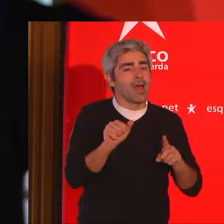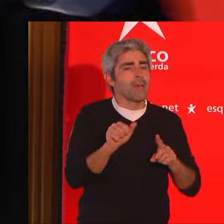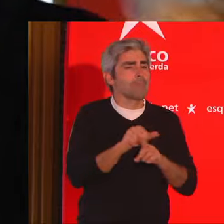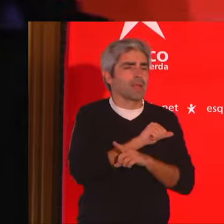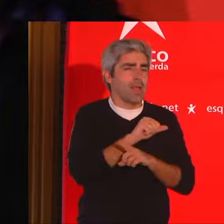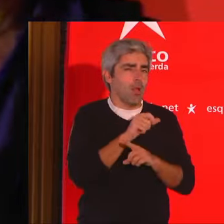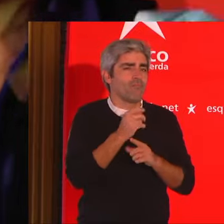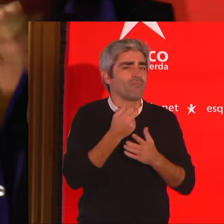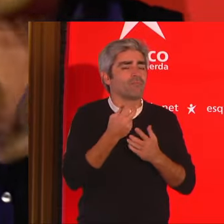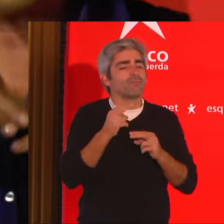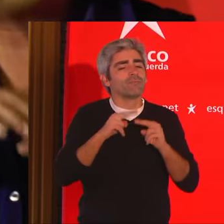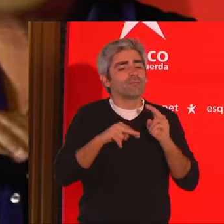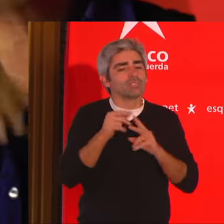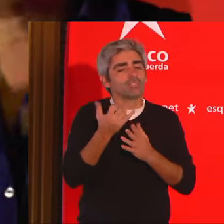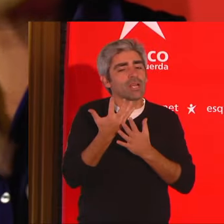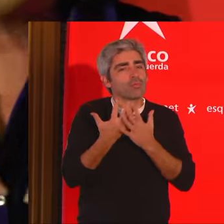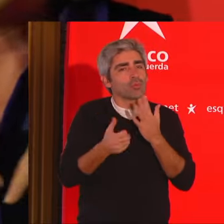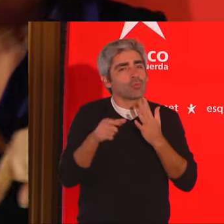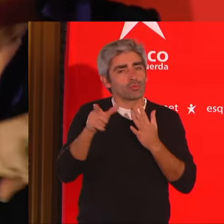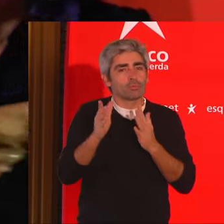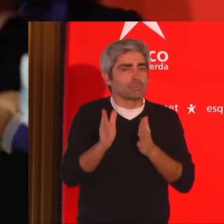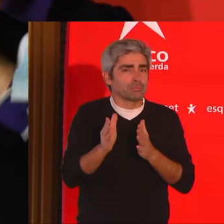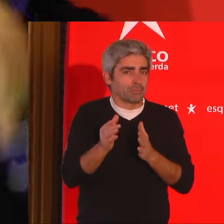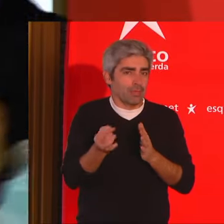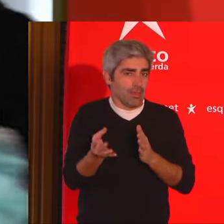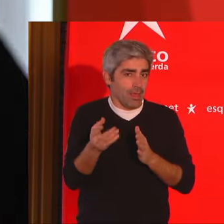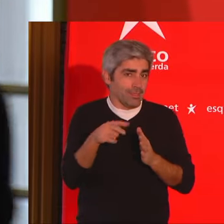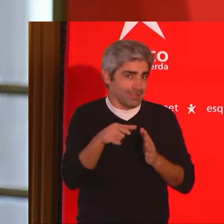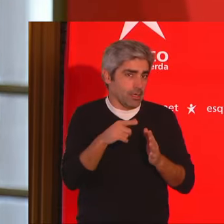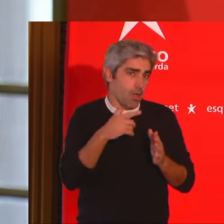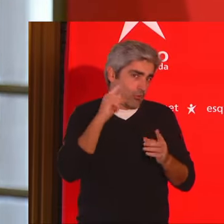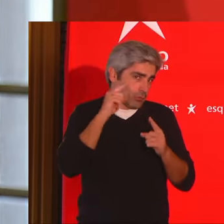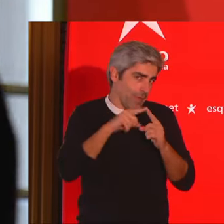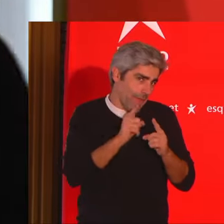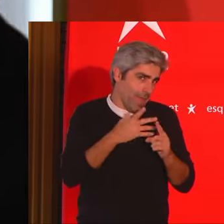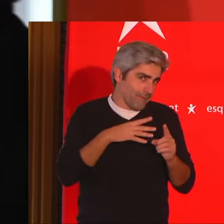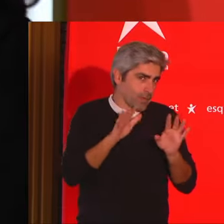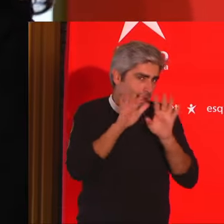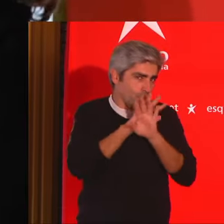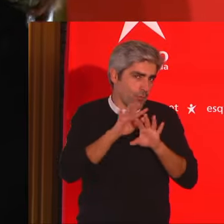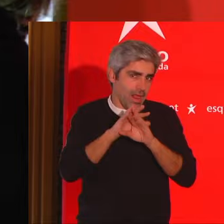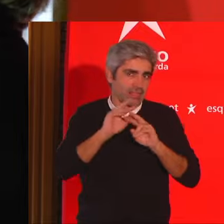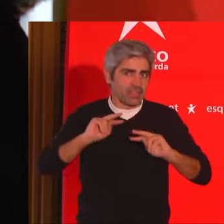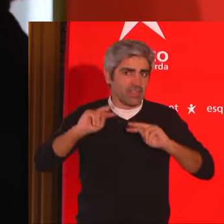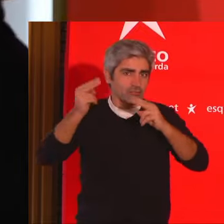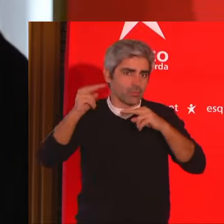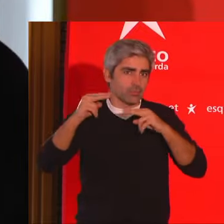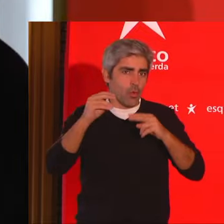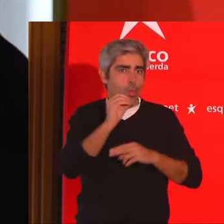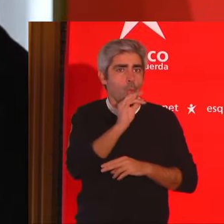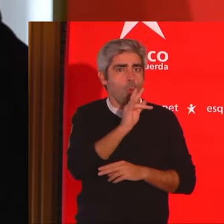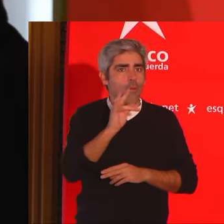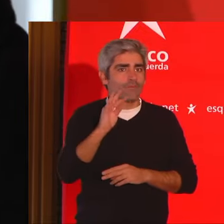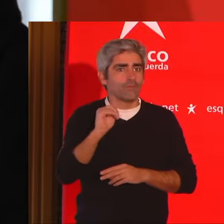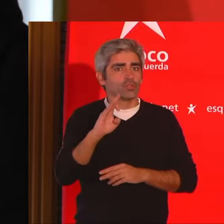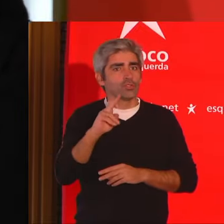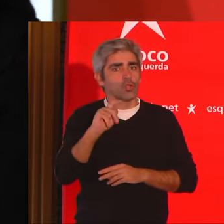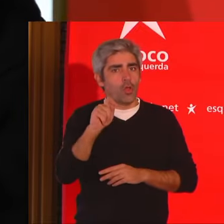fiscal aconteceu era porque exatamente se queriam camuflar as transferências para offshore feitas a partir da Madeira.